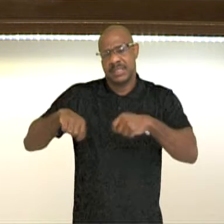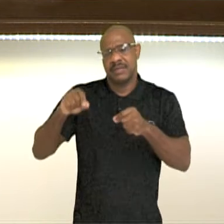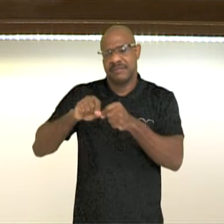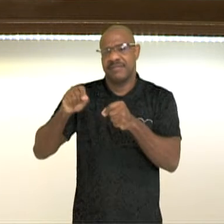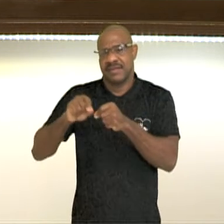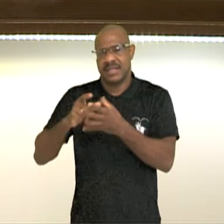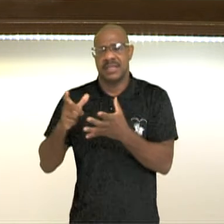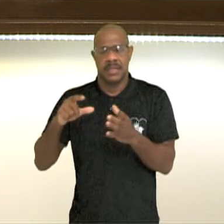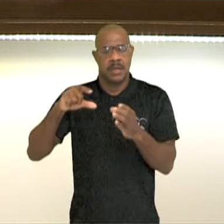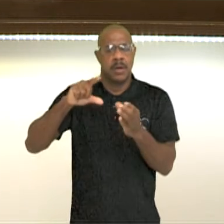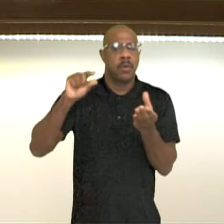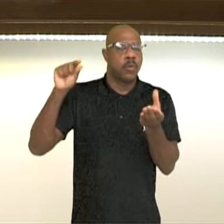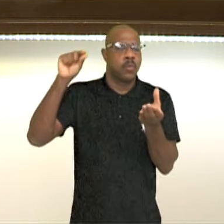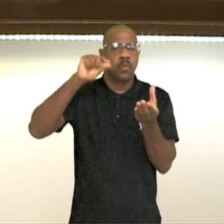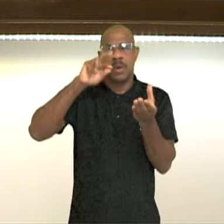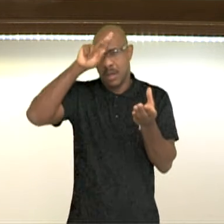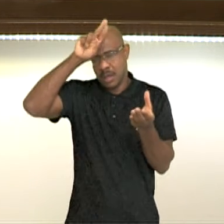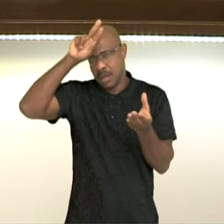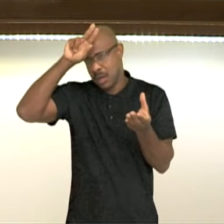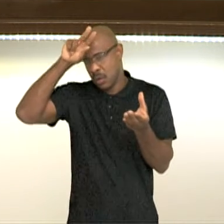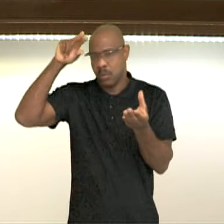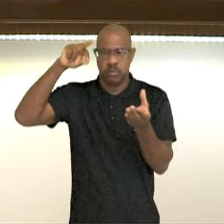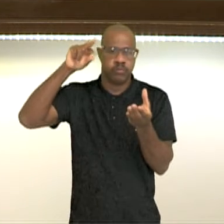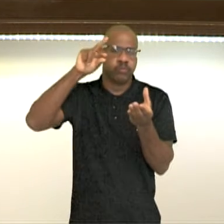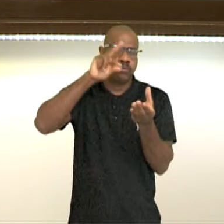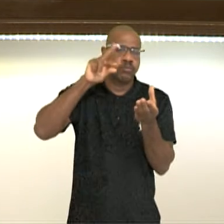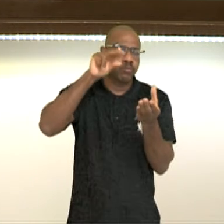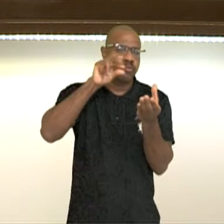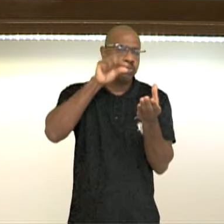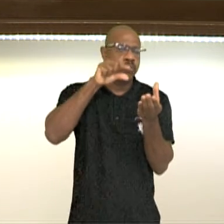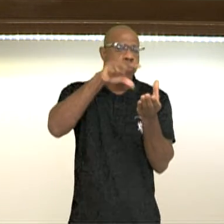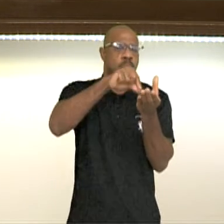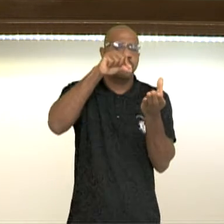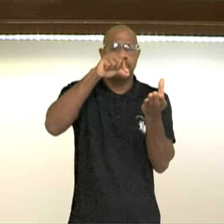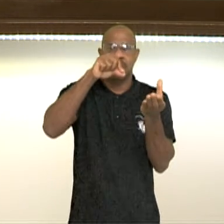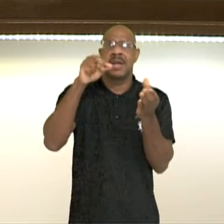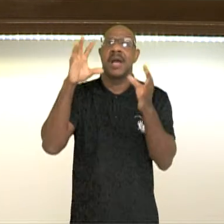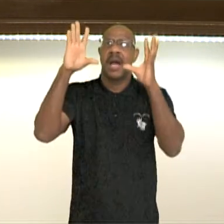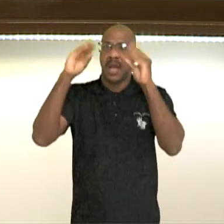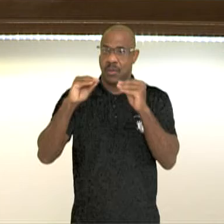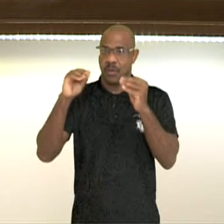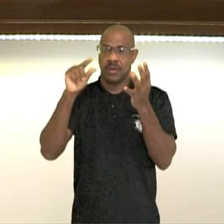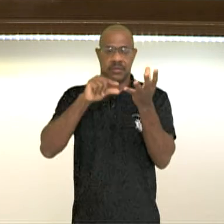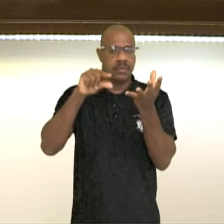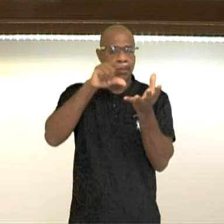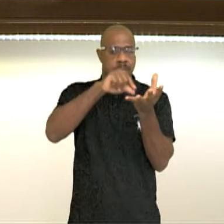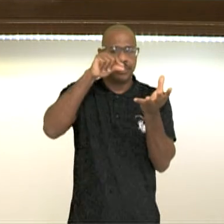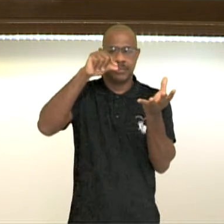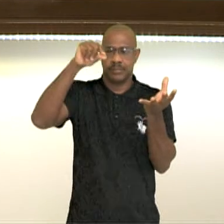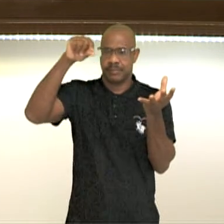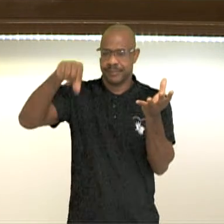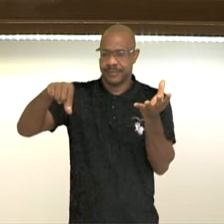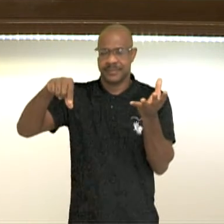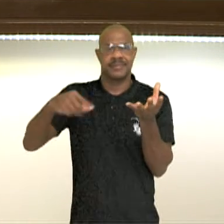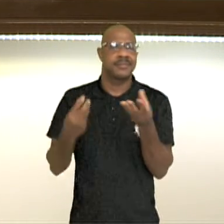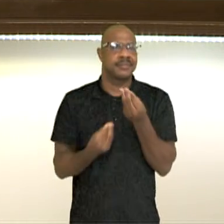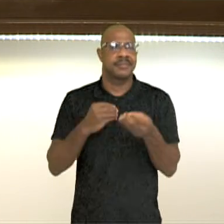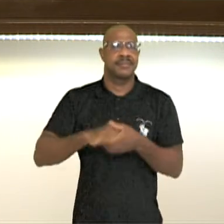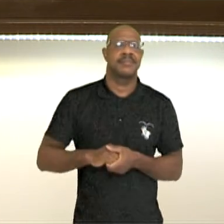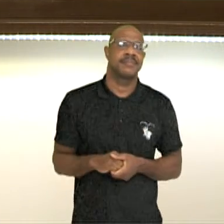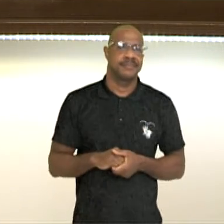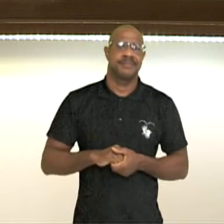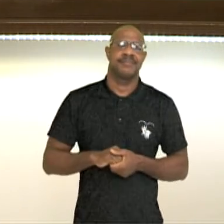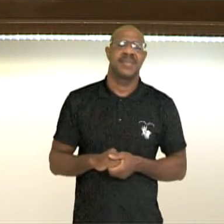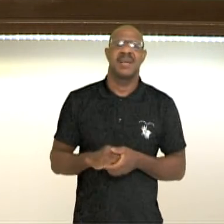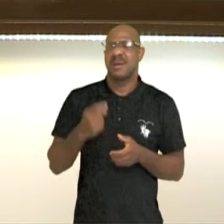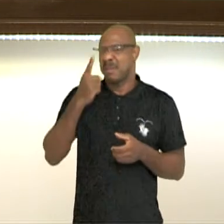a polinização, principalmente à noite, né, eles normalmente têm pouco estímulo visual, e a poluição acaba